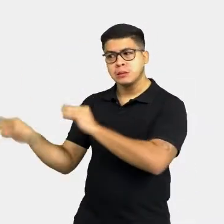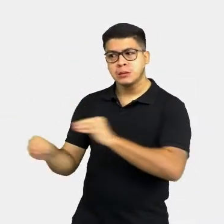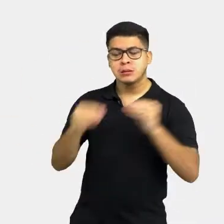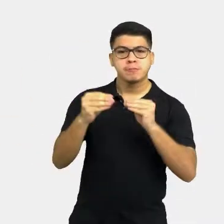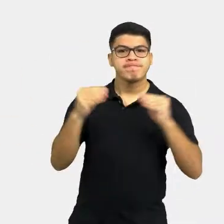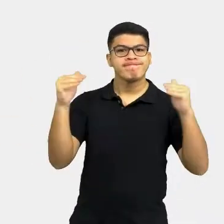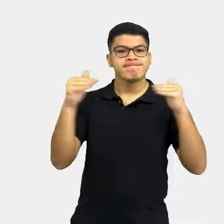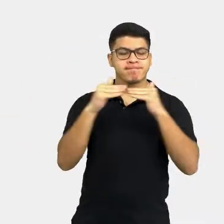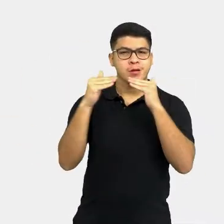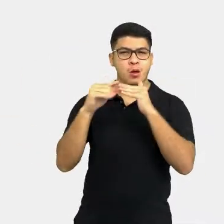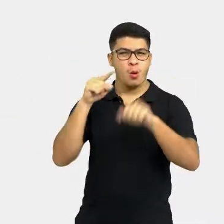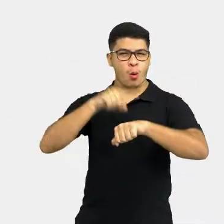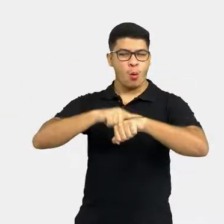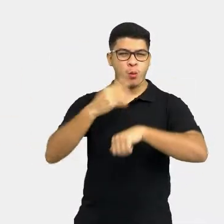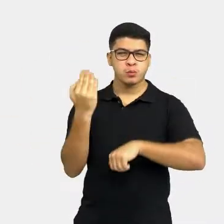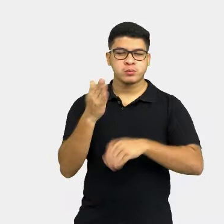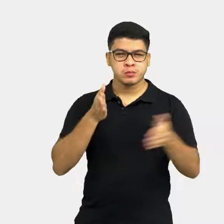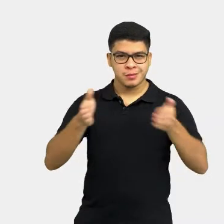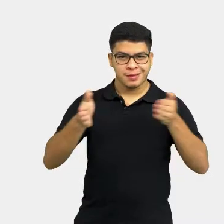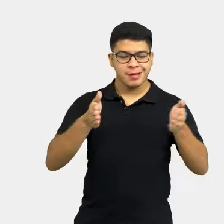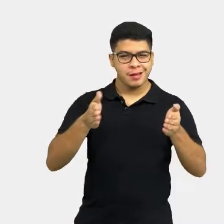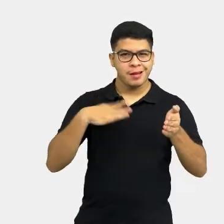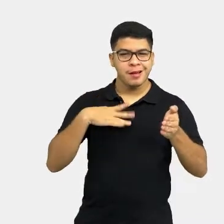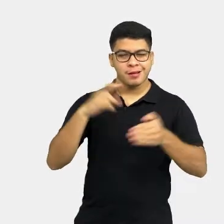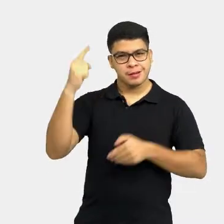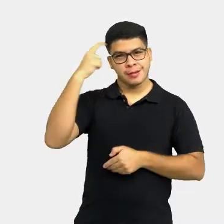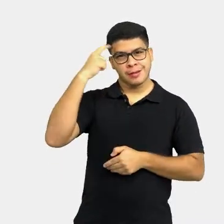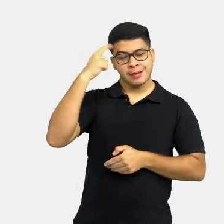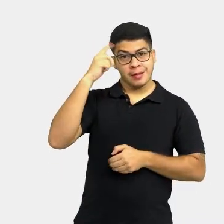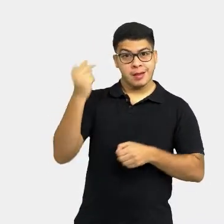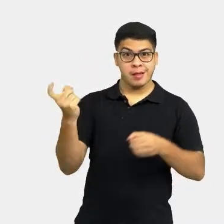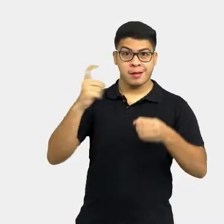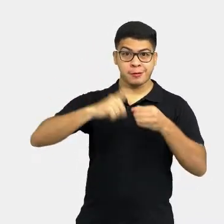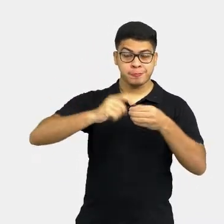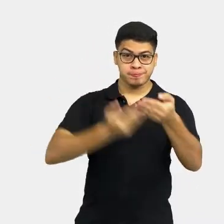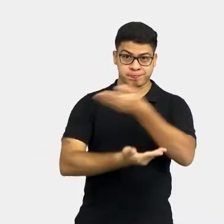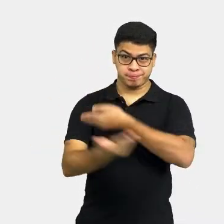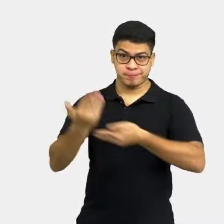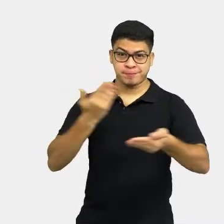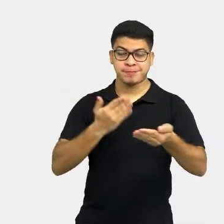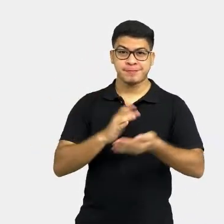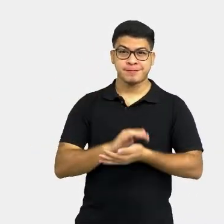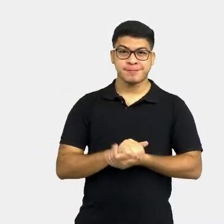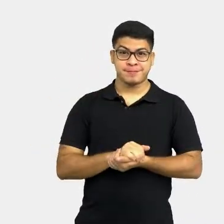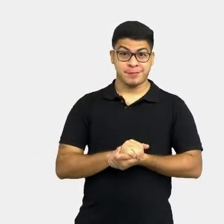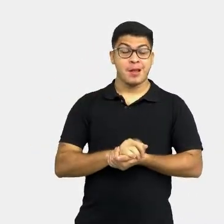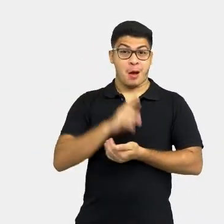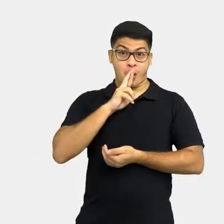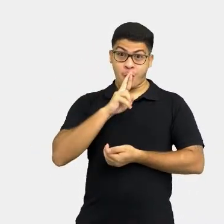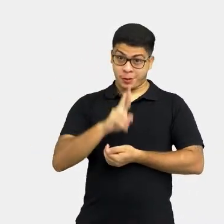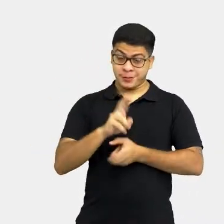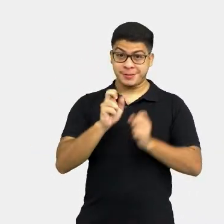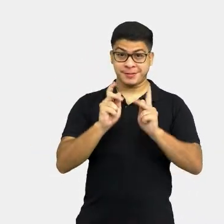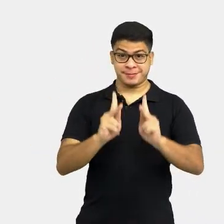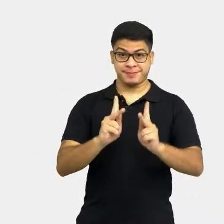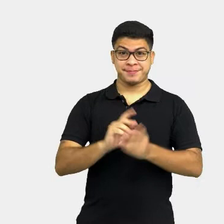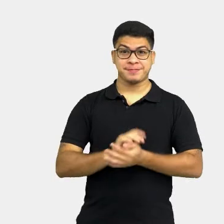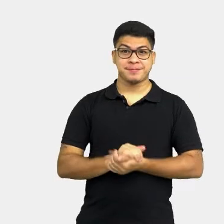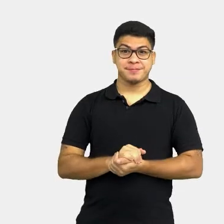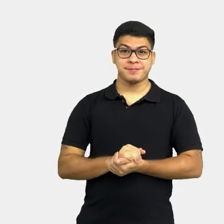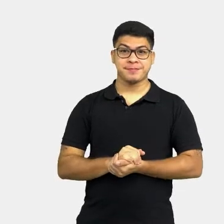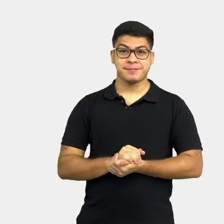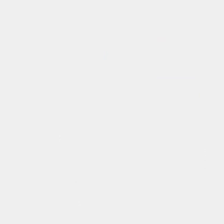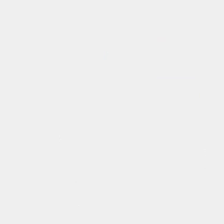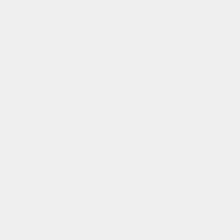tá bom? Um minutinho para vocês pensarem aí e daqui a pouco a gente volta com as perguntas, com as respostas, ok?